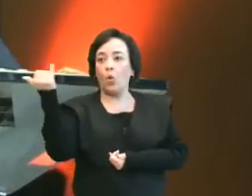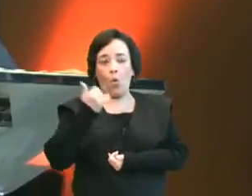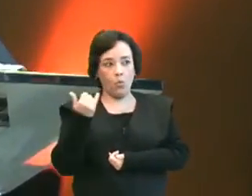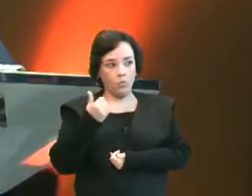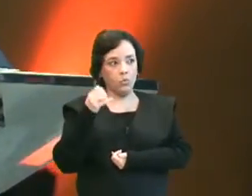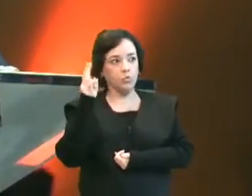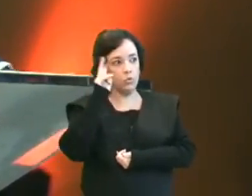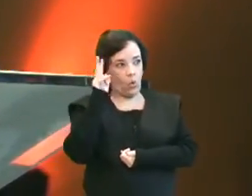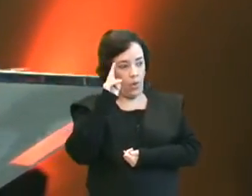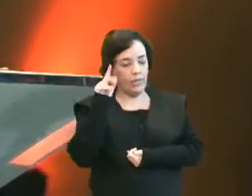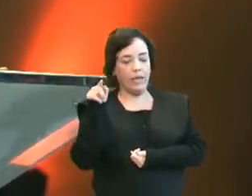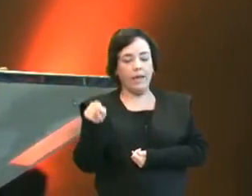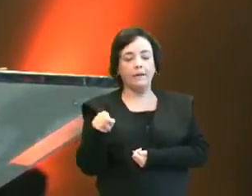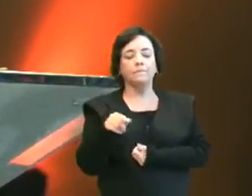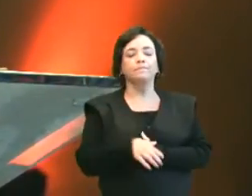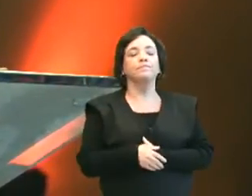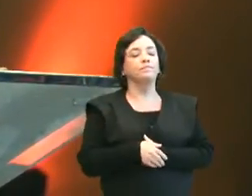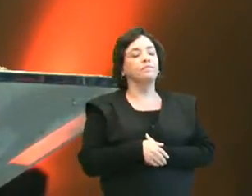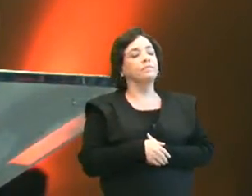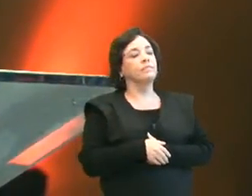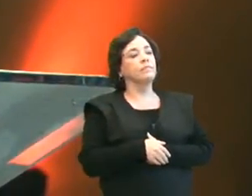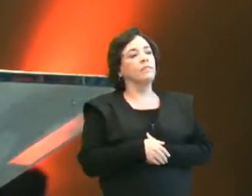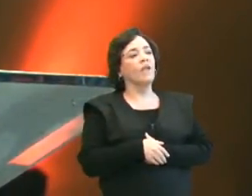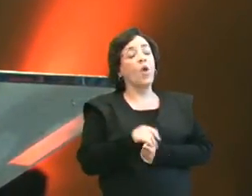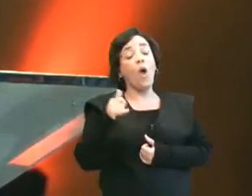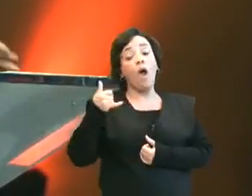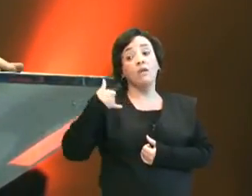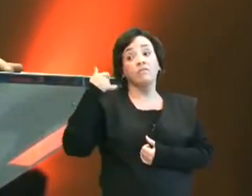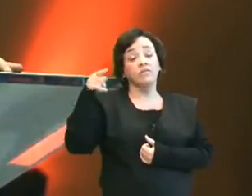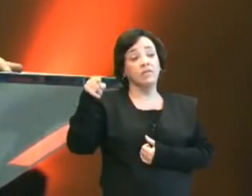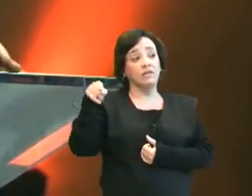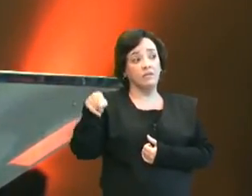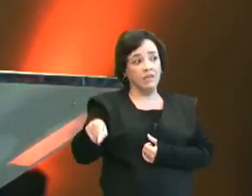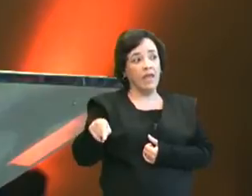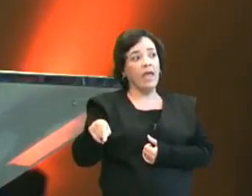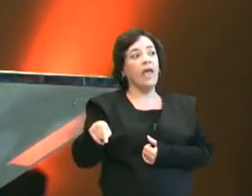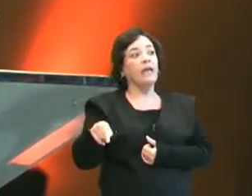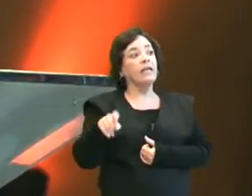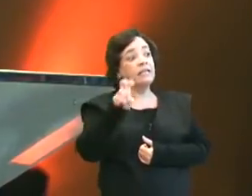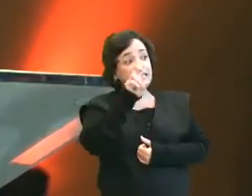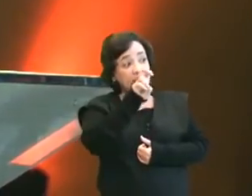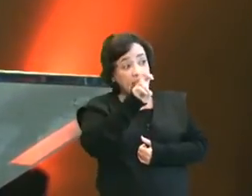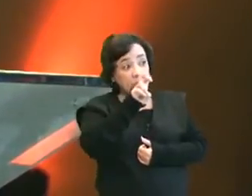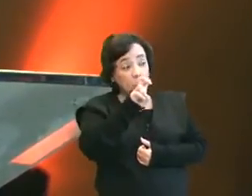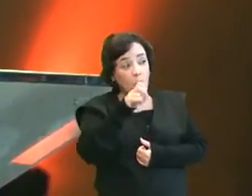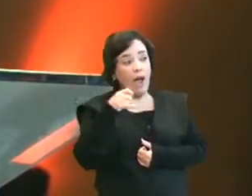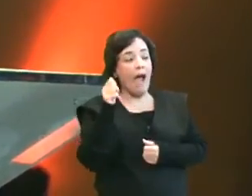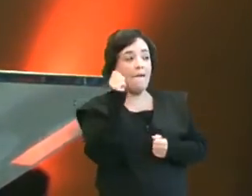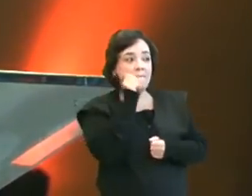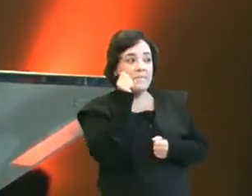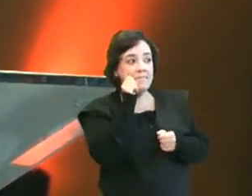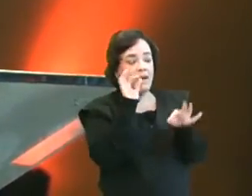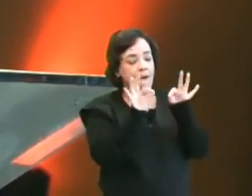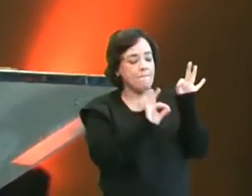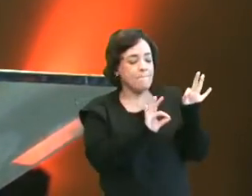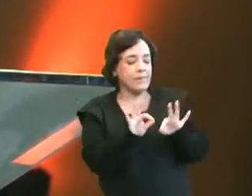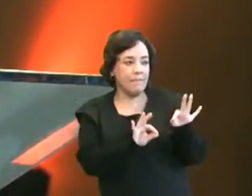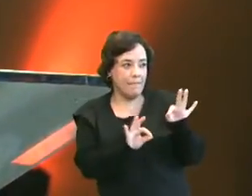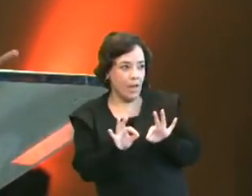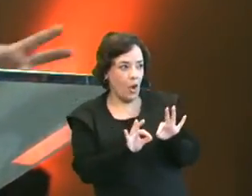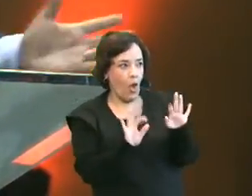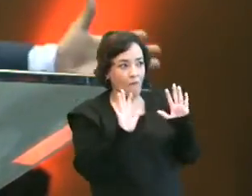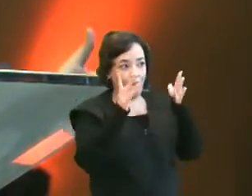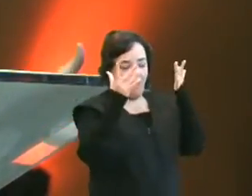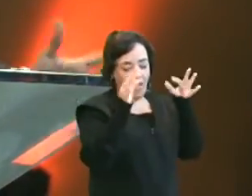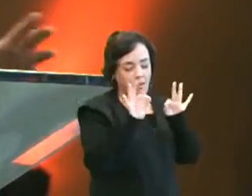O nome dela é Zoe. No seu aniversário de 5 anos, a mãe preparou a festa. Ela aguardando o